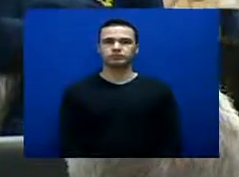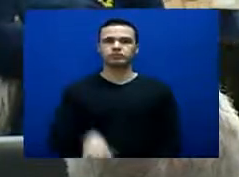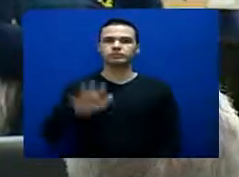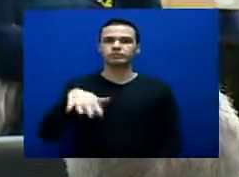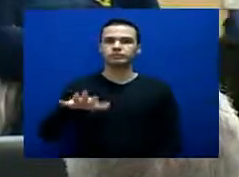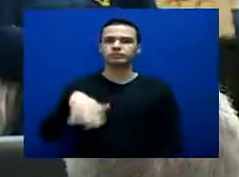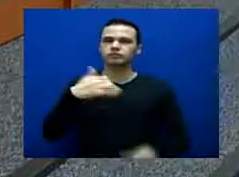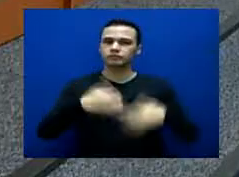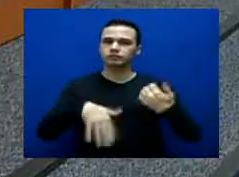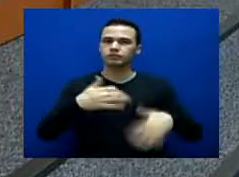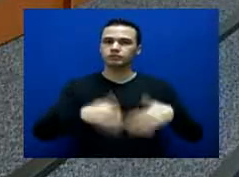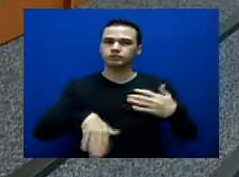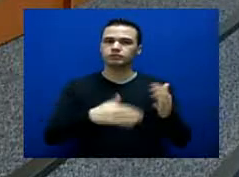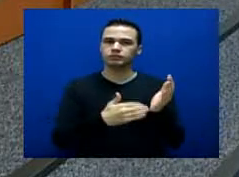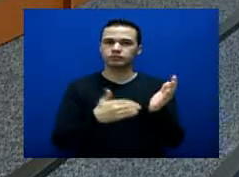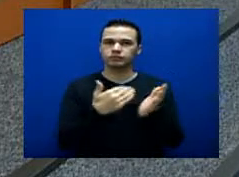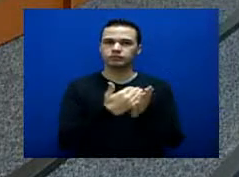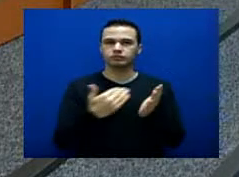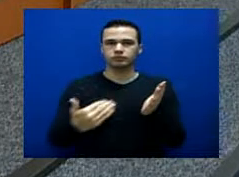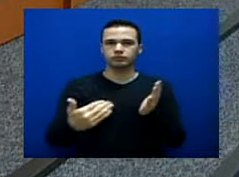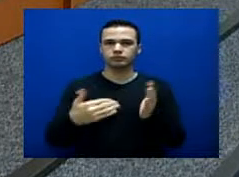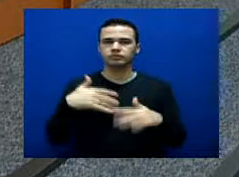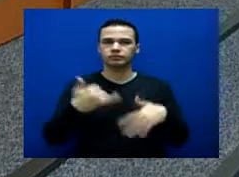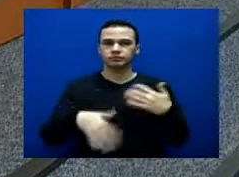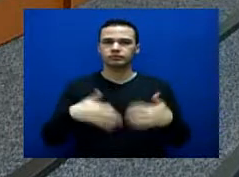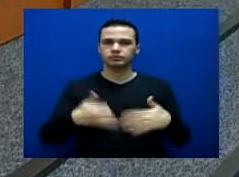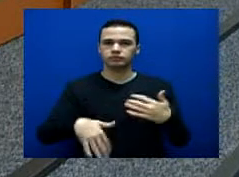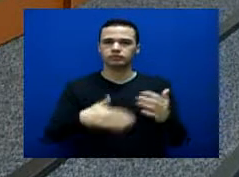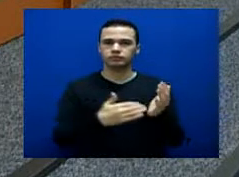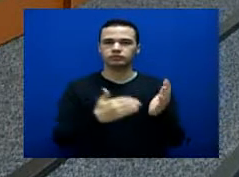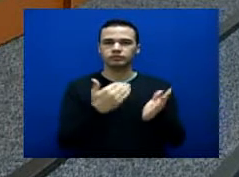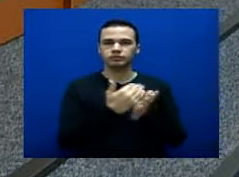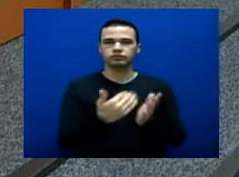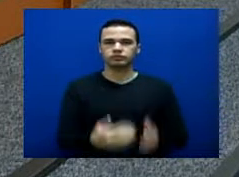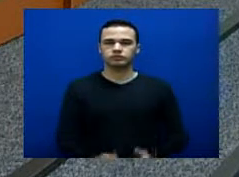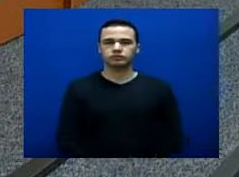Presidente, continuando meus votos de congratulações.